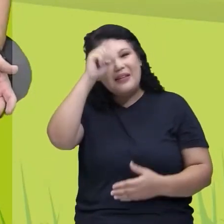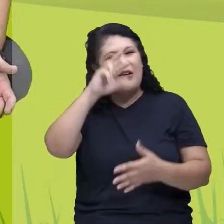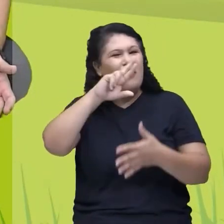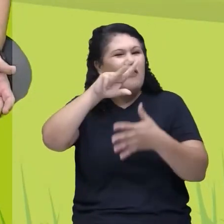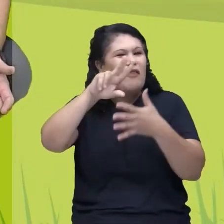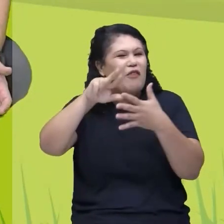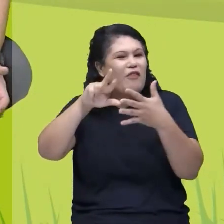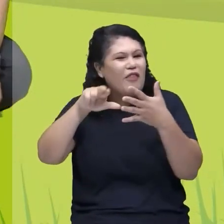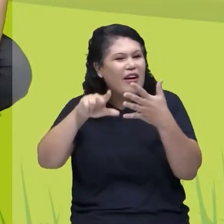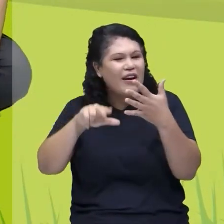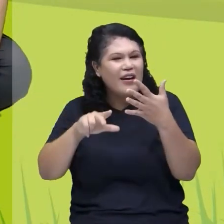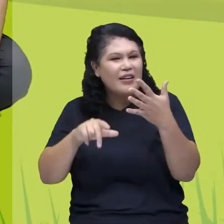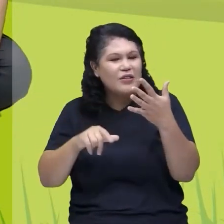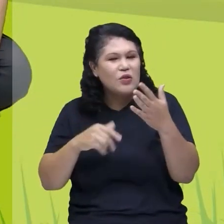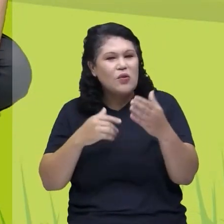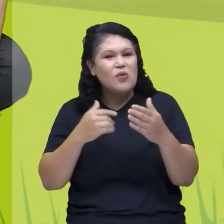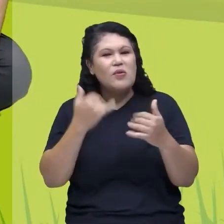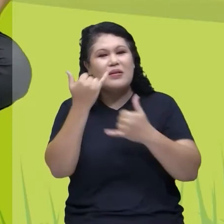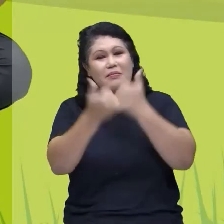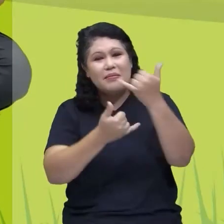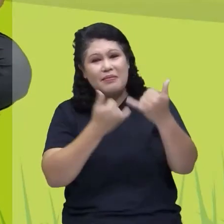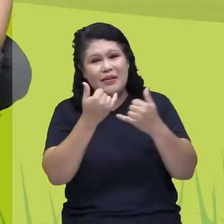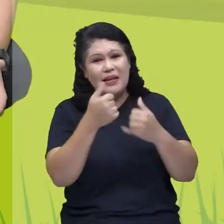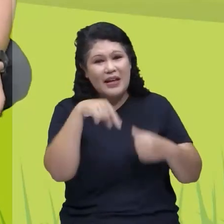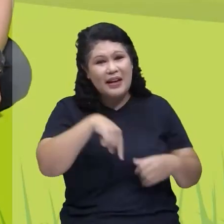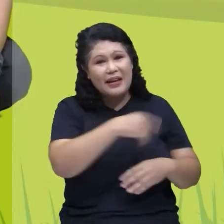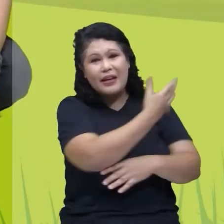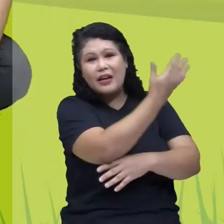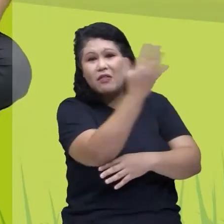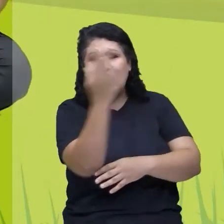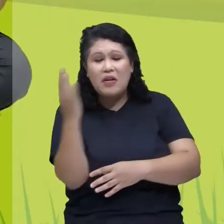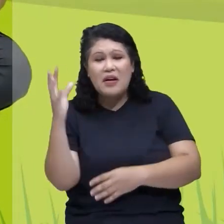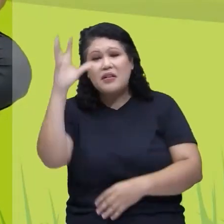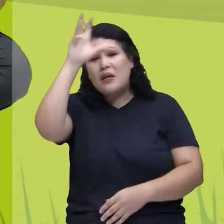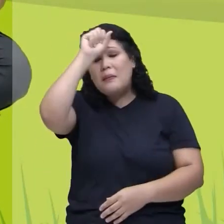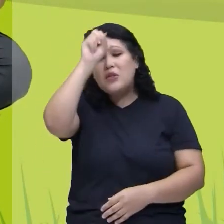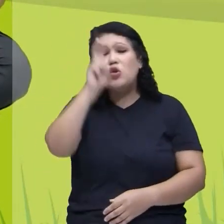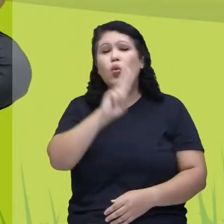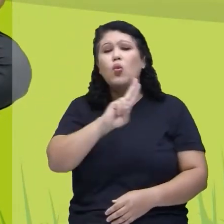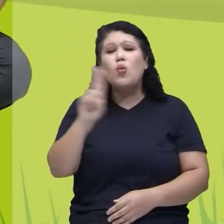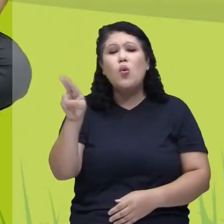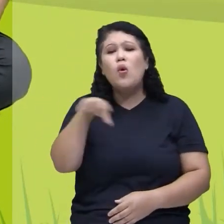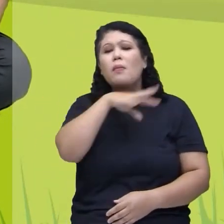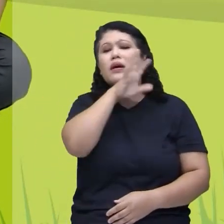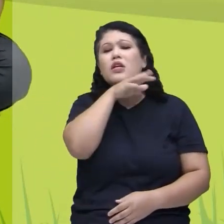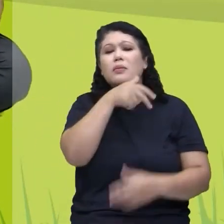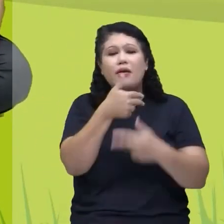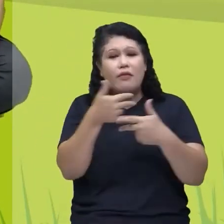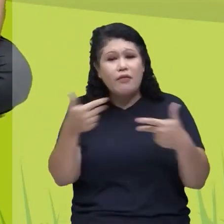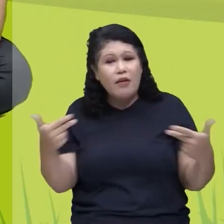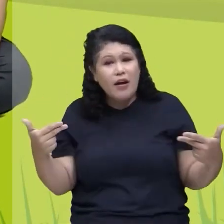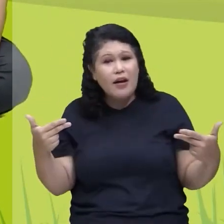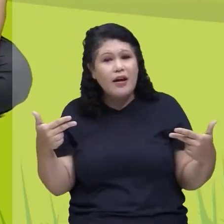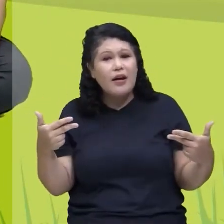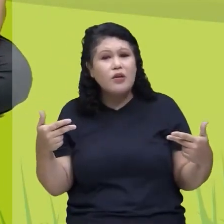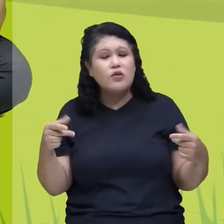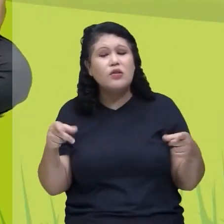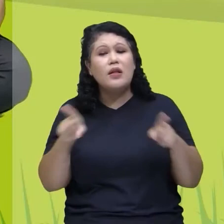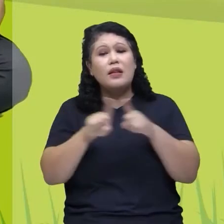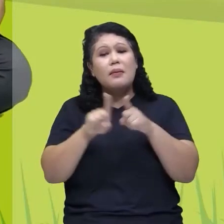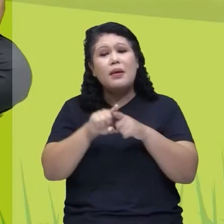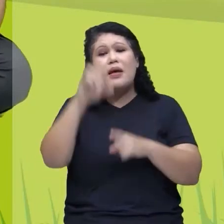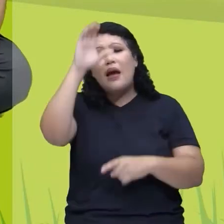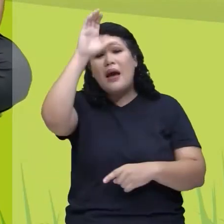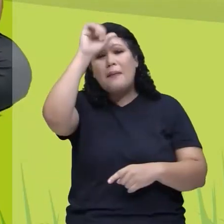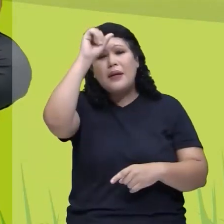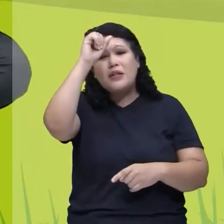brincando na floresta. A gente aprendeu o nome de vários animais, de vários bichinhos. Aprendemos muita coisa